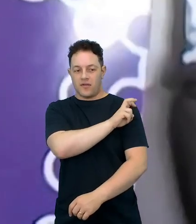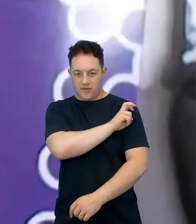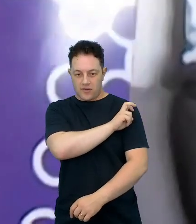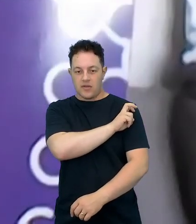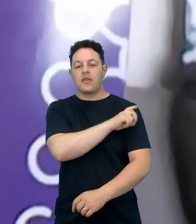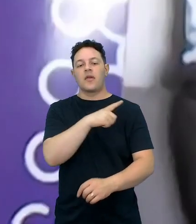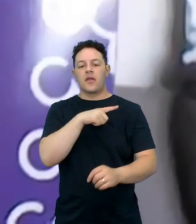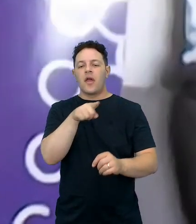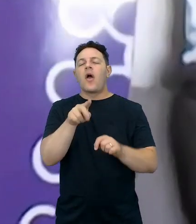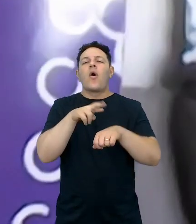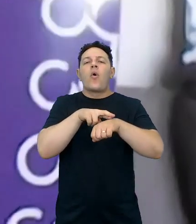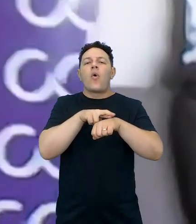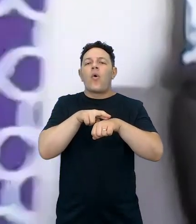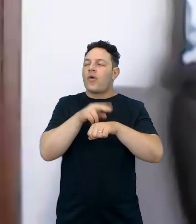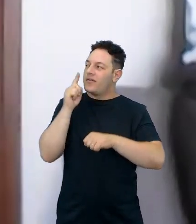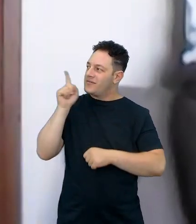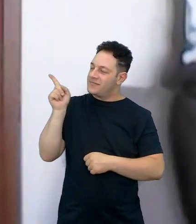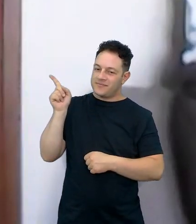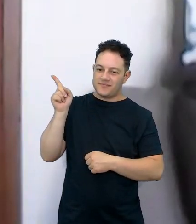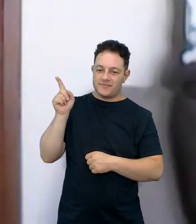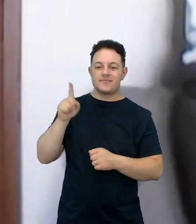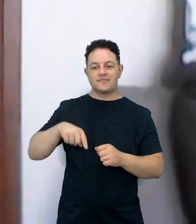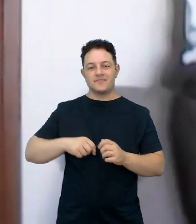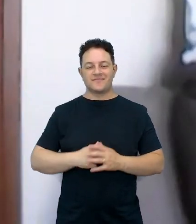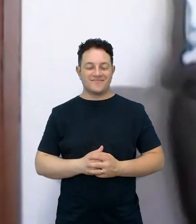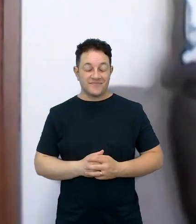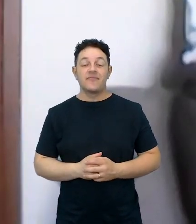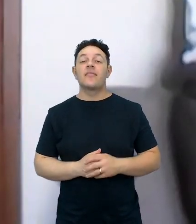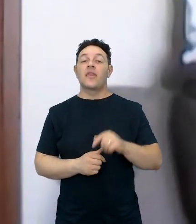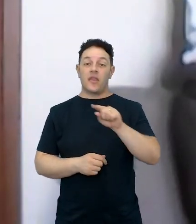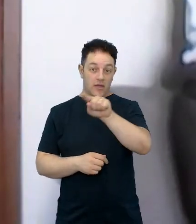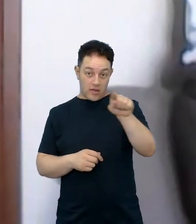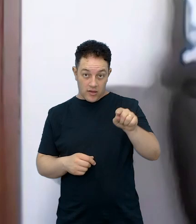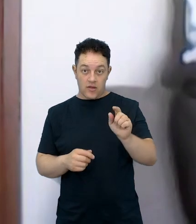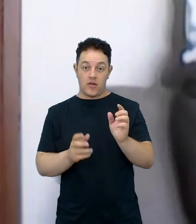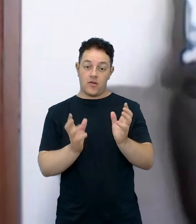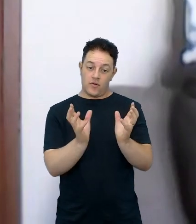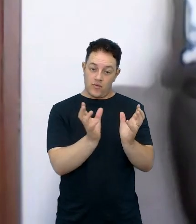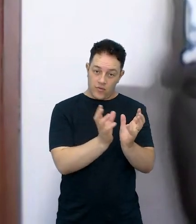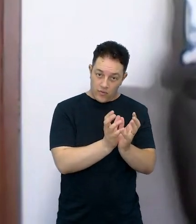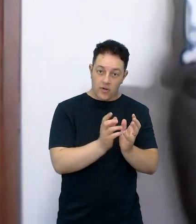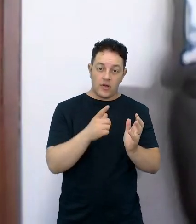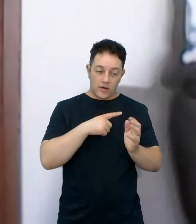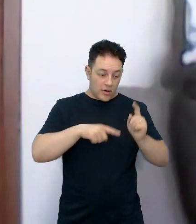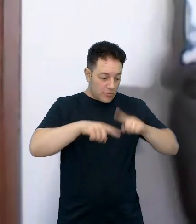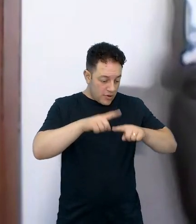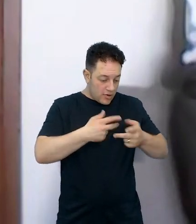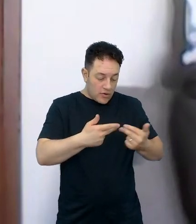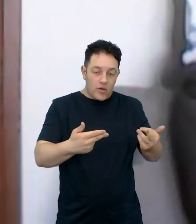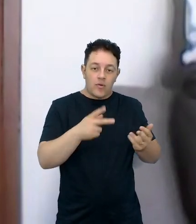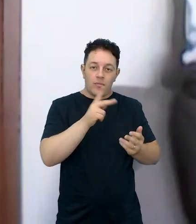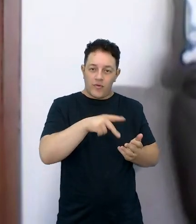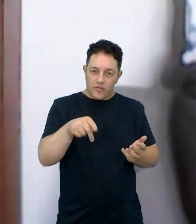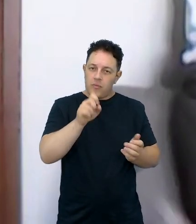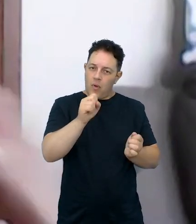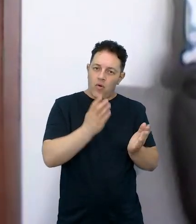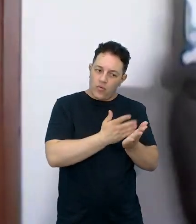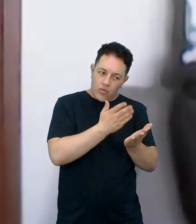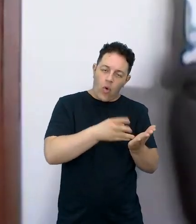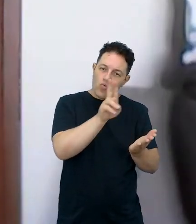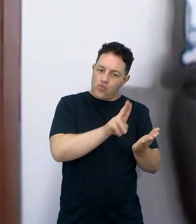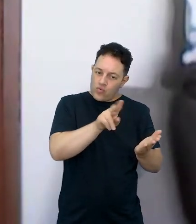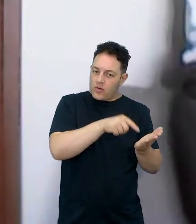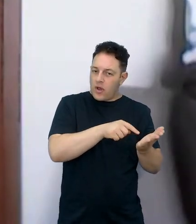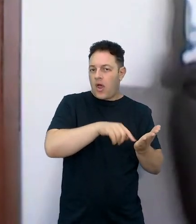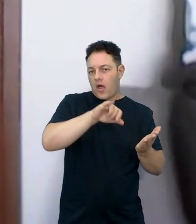é roxinho, tá? Então, tenham em mãos. Quem tem o material do professor do ano passado pode estar utilizando, ele teve